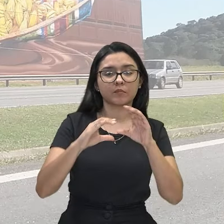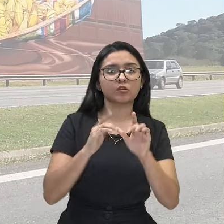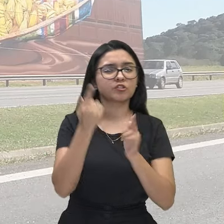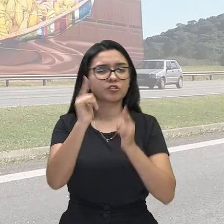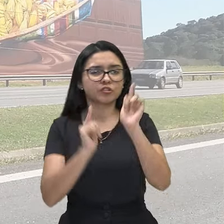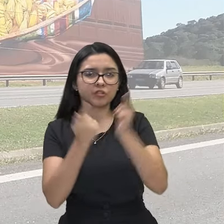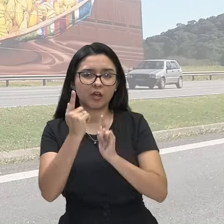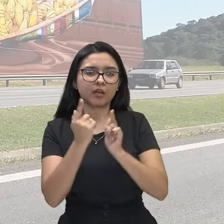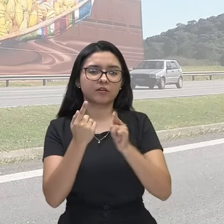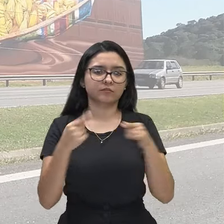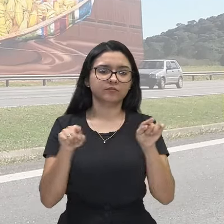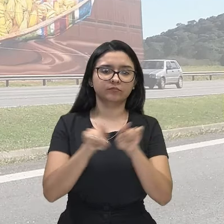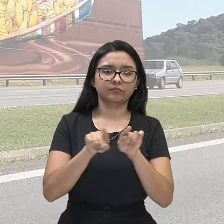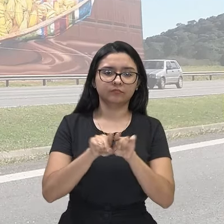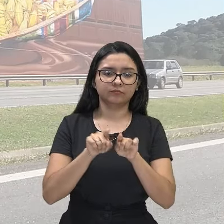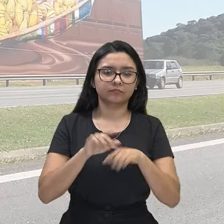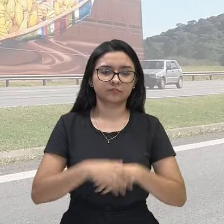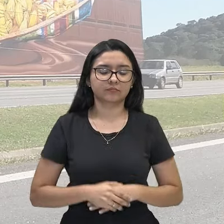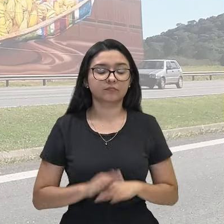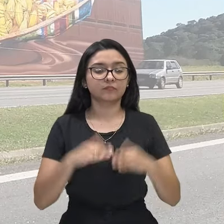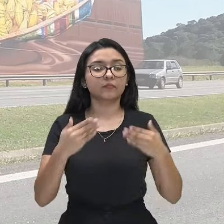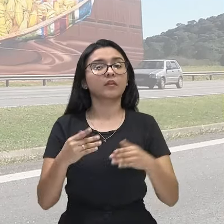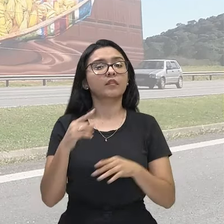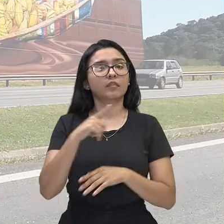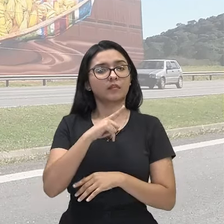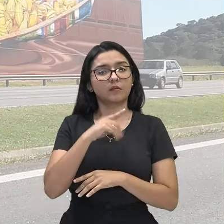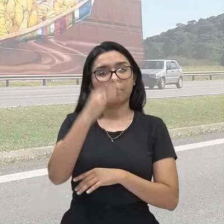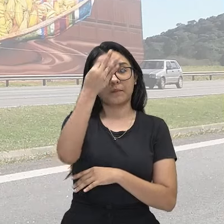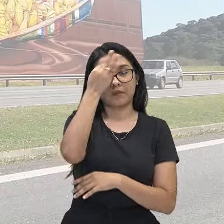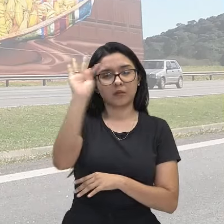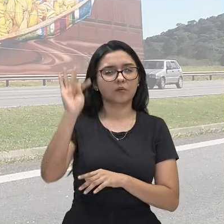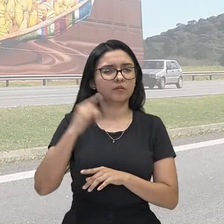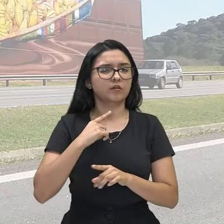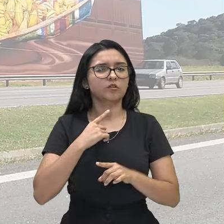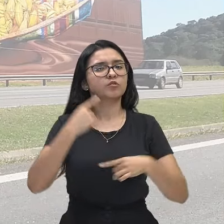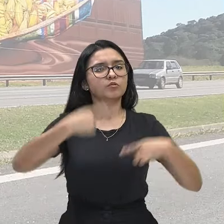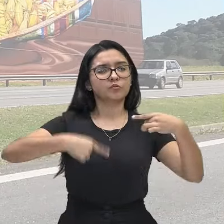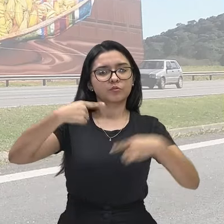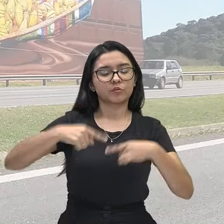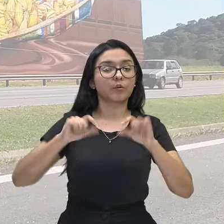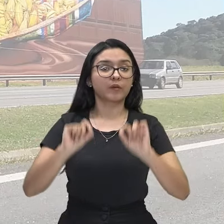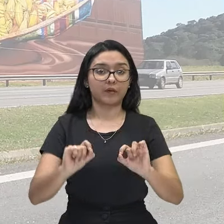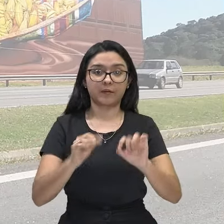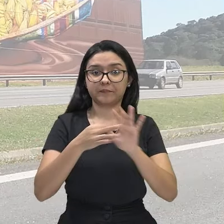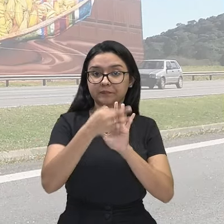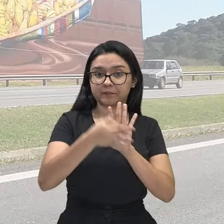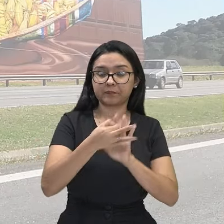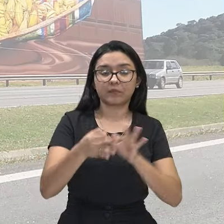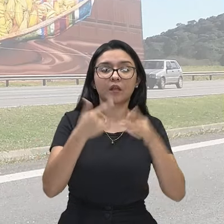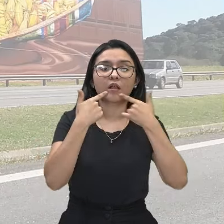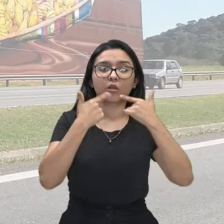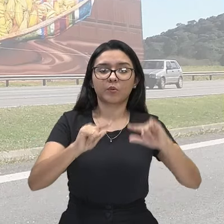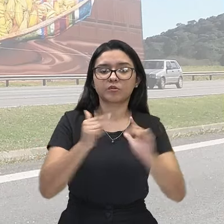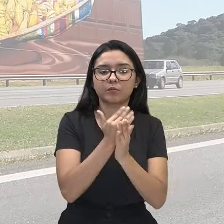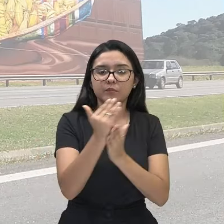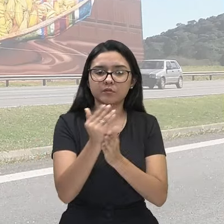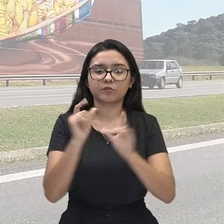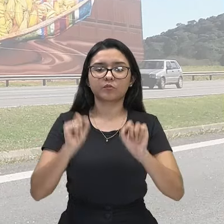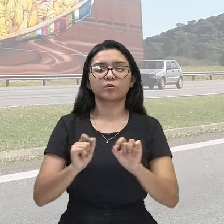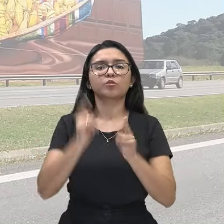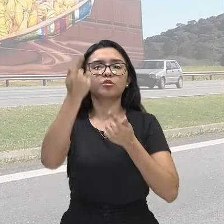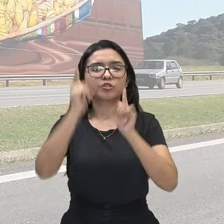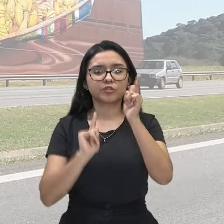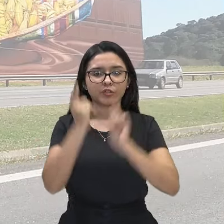uma combinação de ambos, uma teoria amplamente discutida sugere que a linguagem pode ter começado com